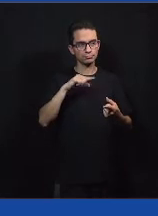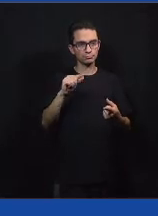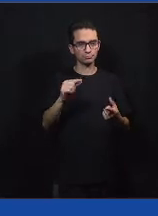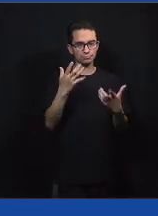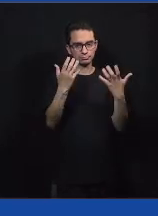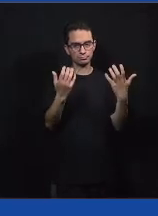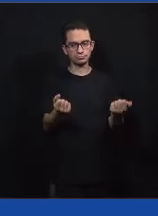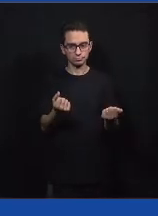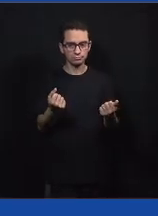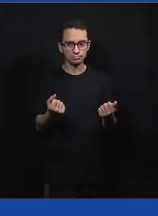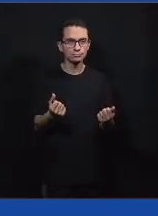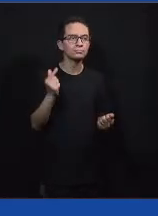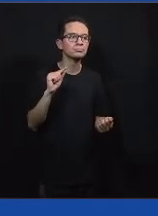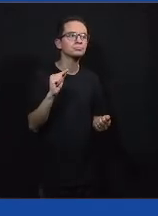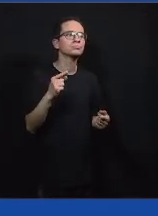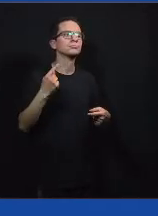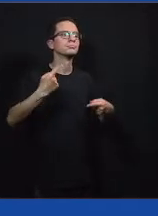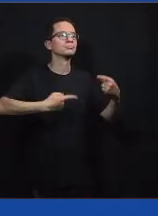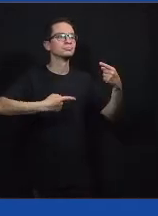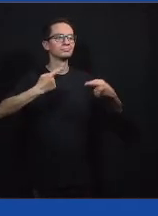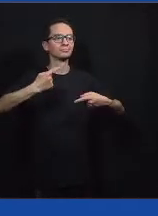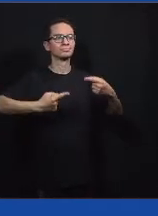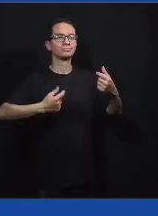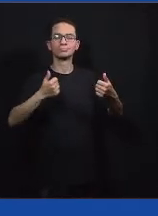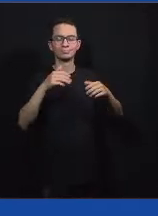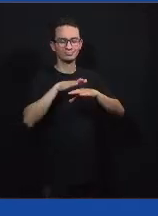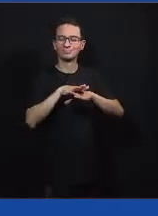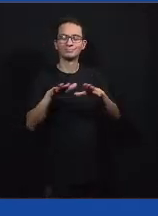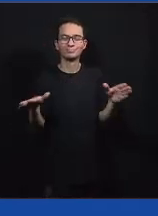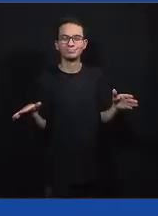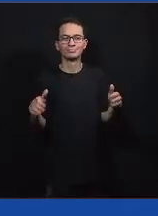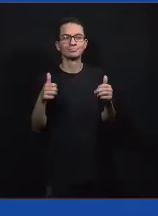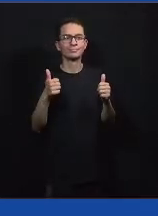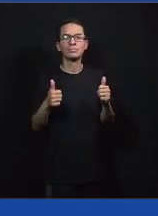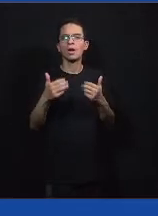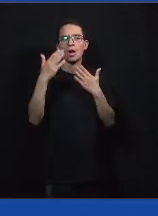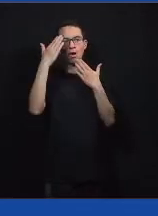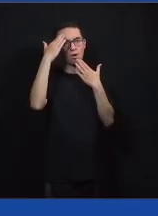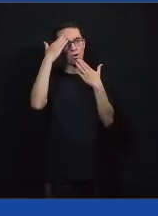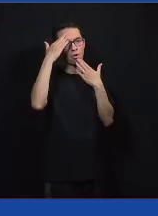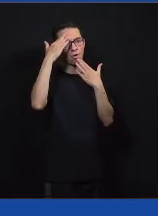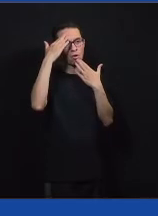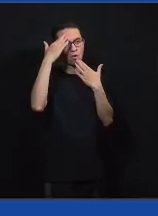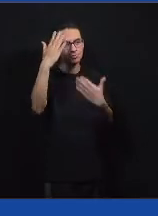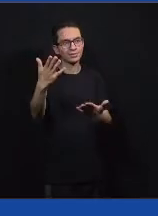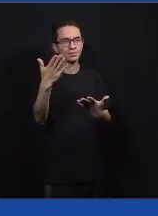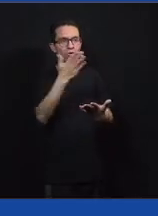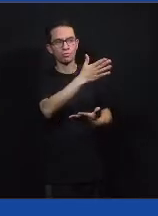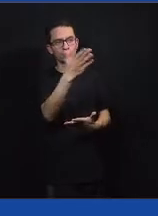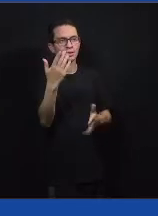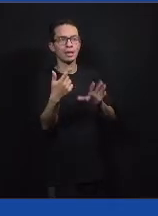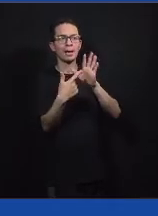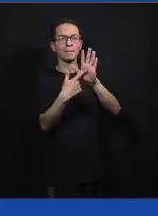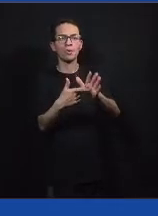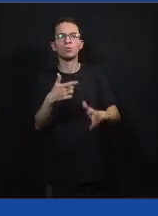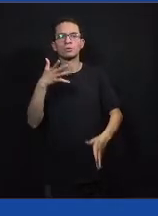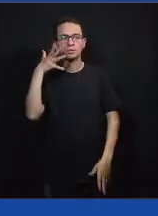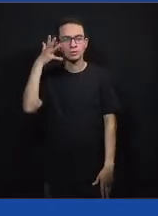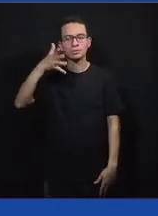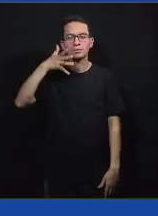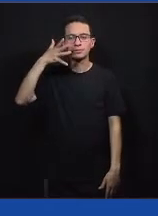política é isso pessoal e eu volto Obrigado aí pela apresentação